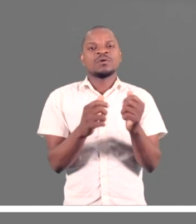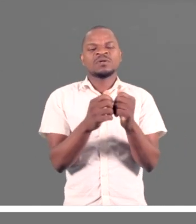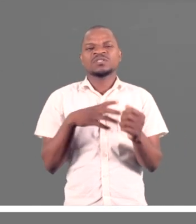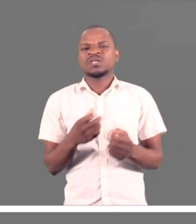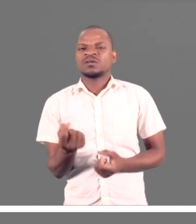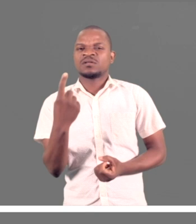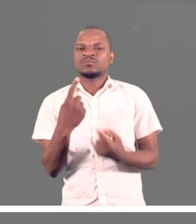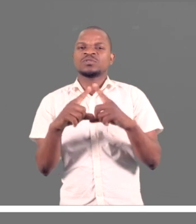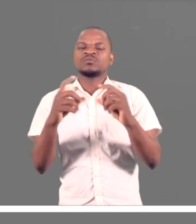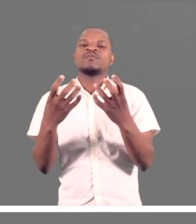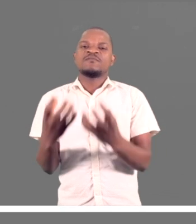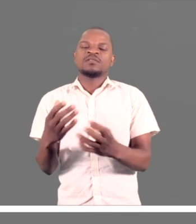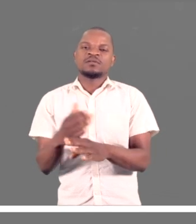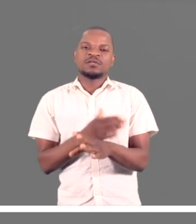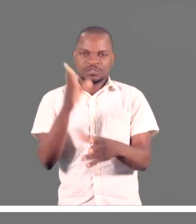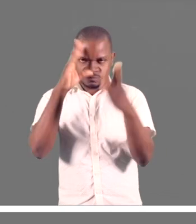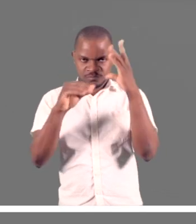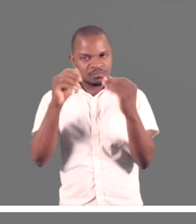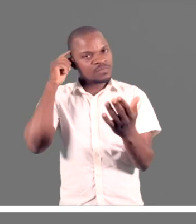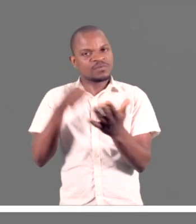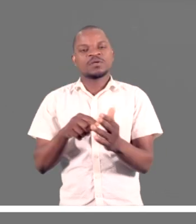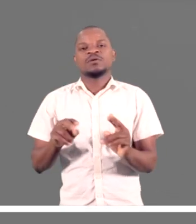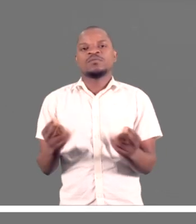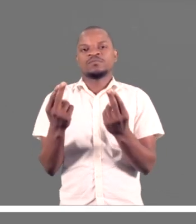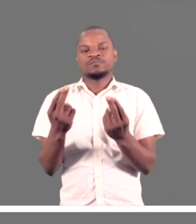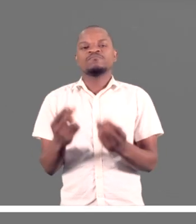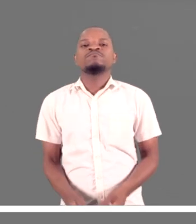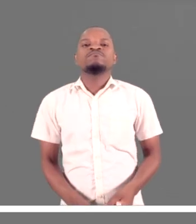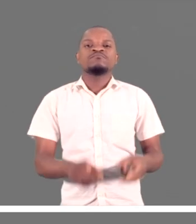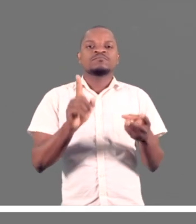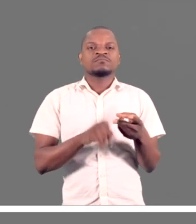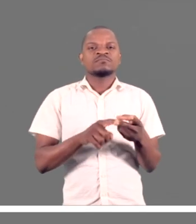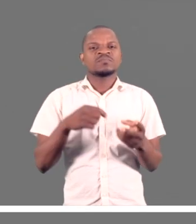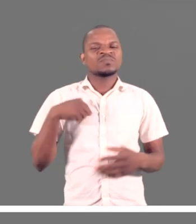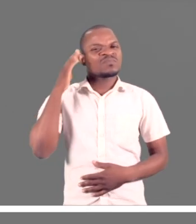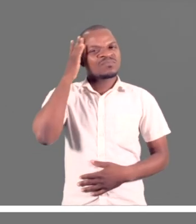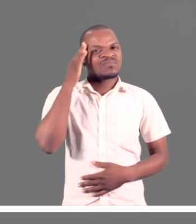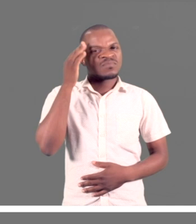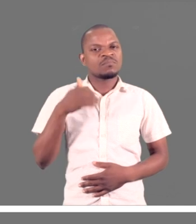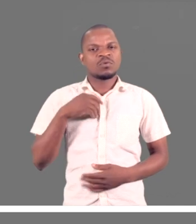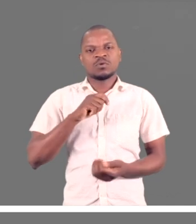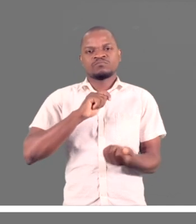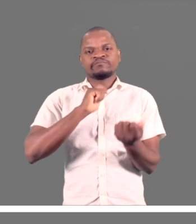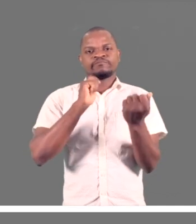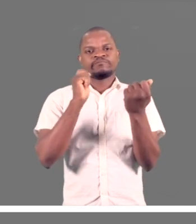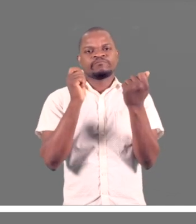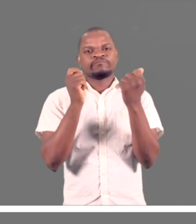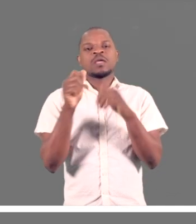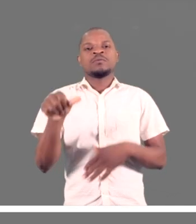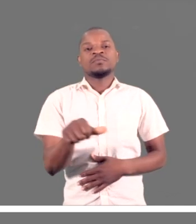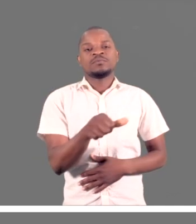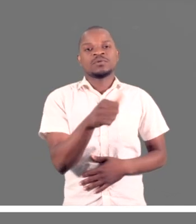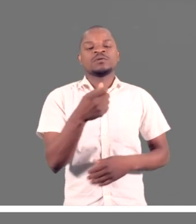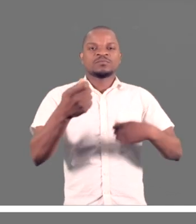mas há certas coisas que tinha que aumentar, então é uma valia para mim. Eu espero que mude a minha vida, o meu